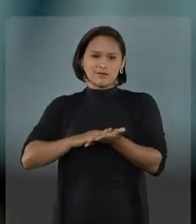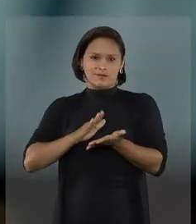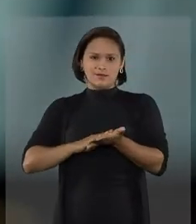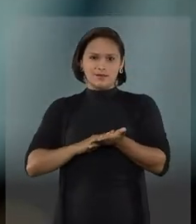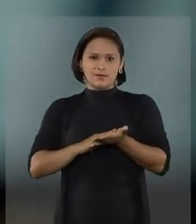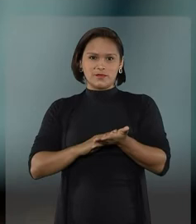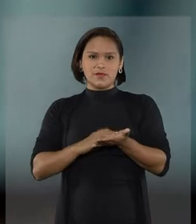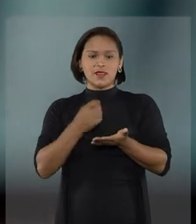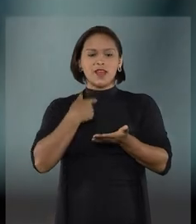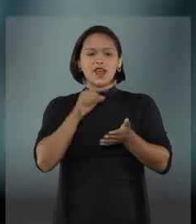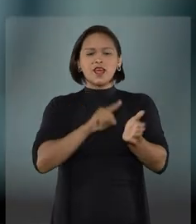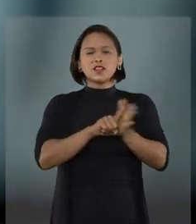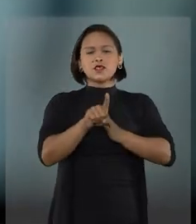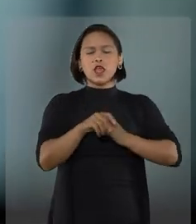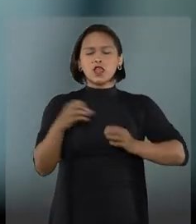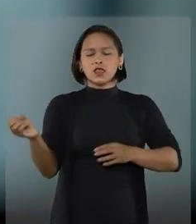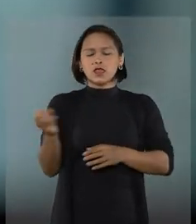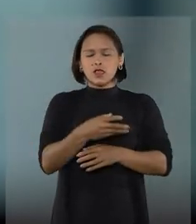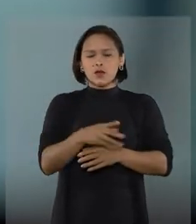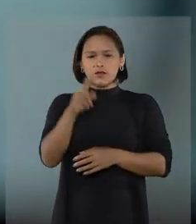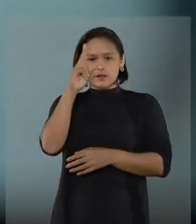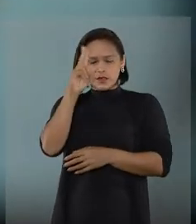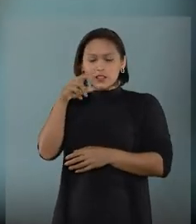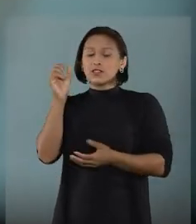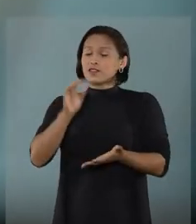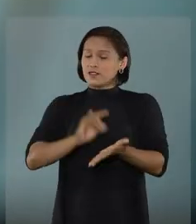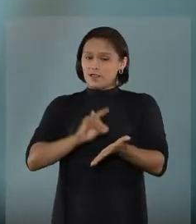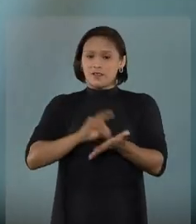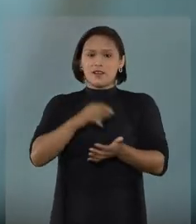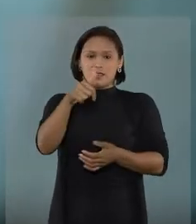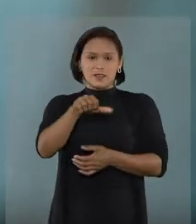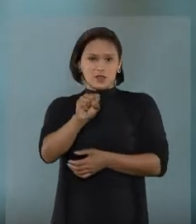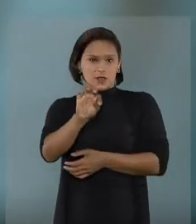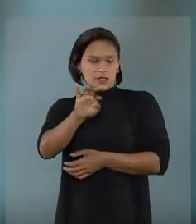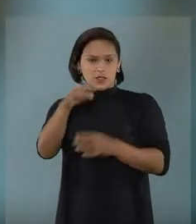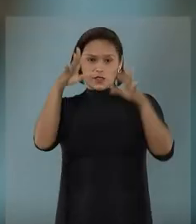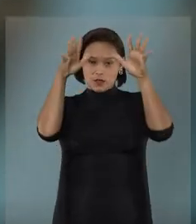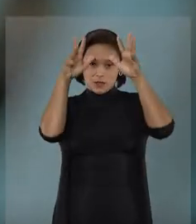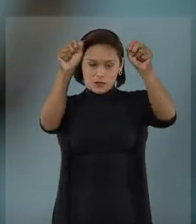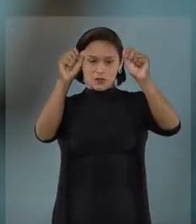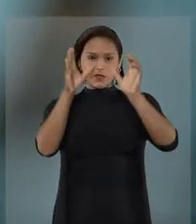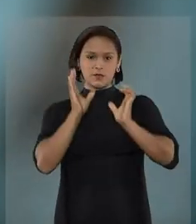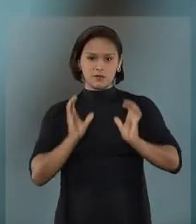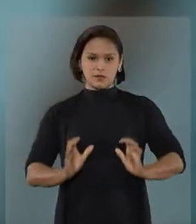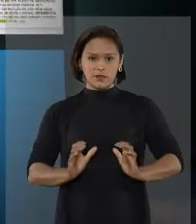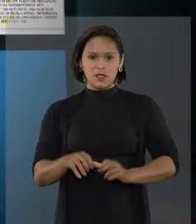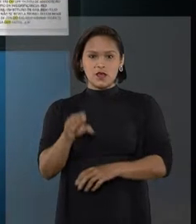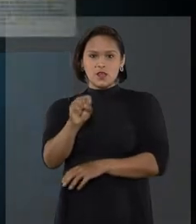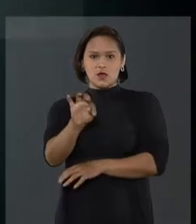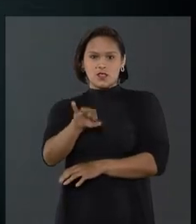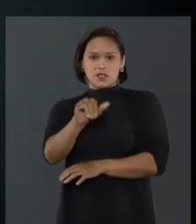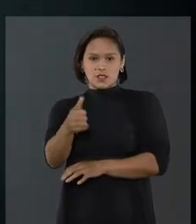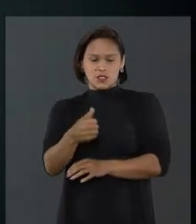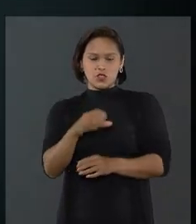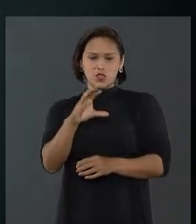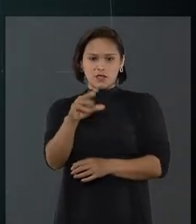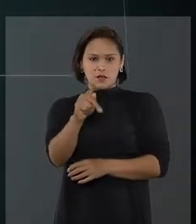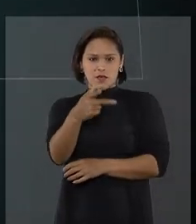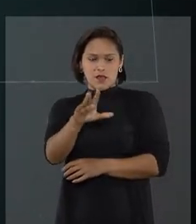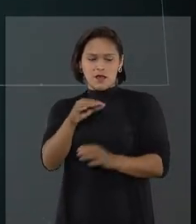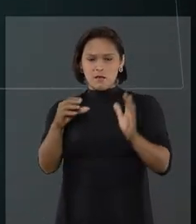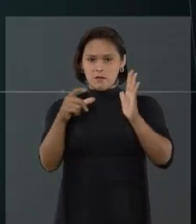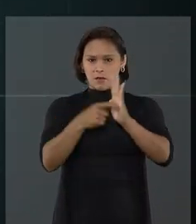isso na palma da sua mão. Esse novo conceito já é realidade no Tribunal da Cidadania. No STJ